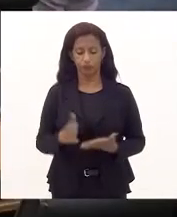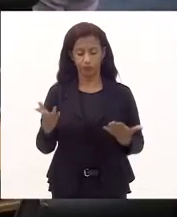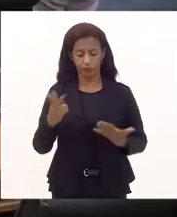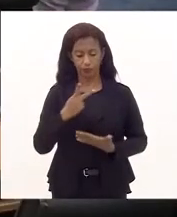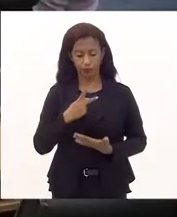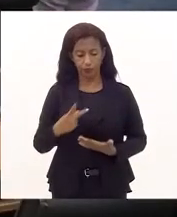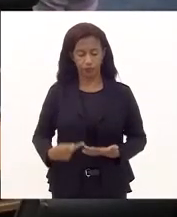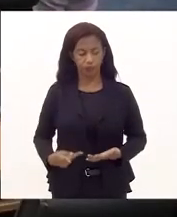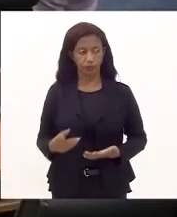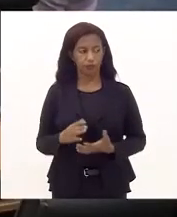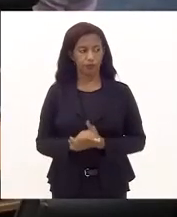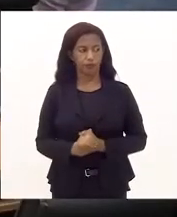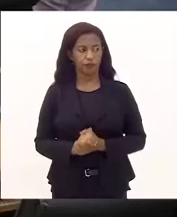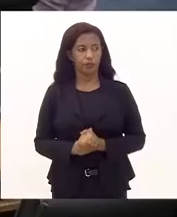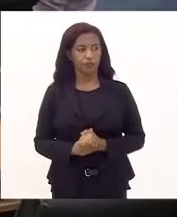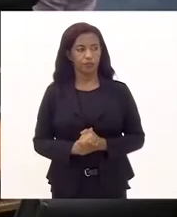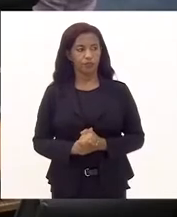presidente,